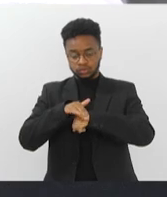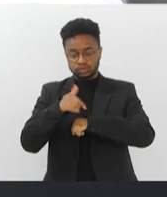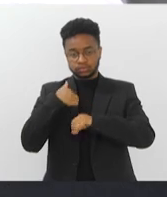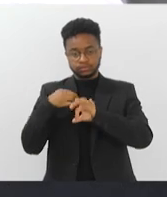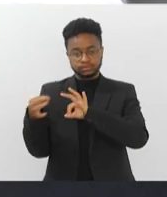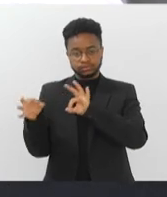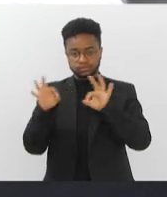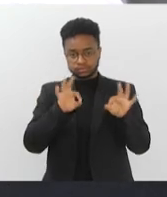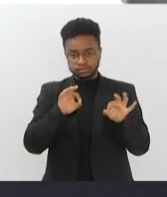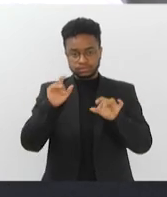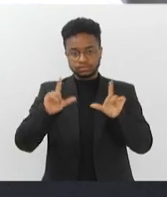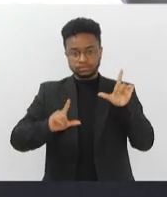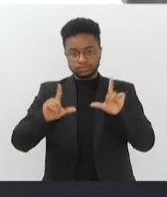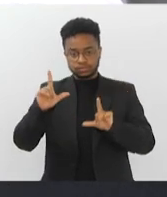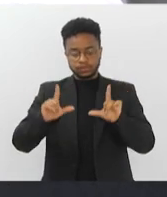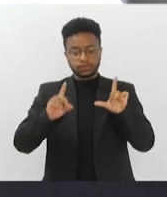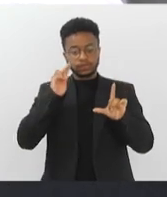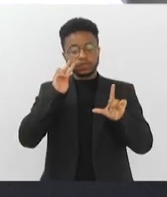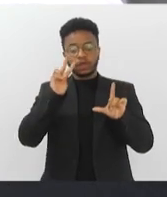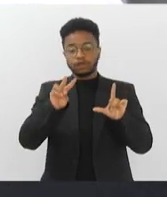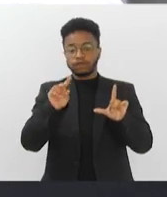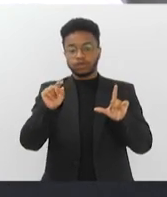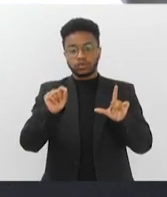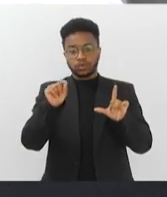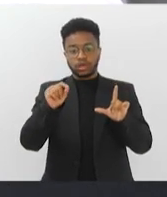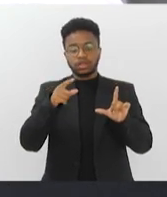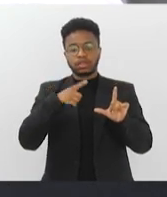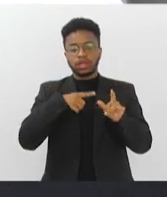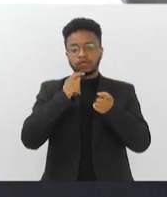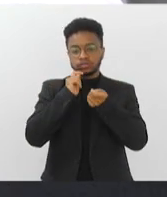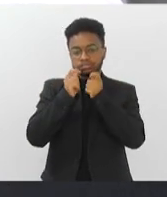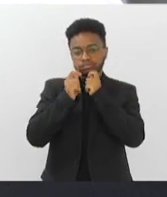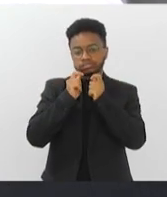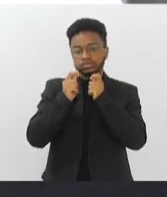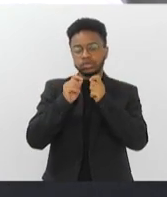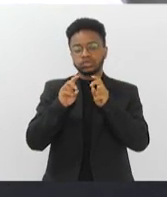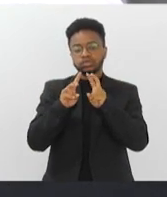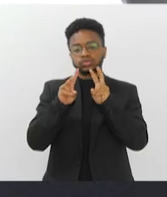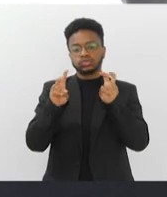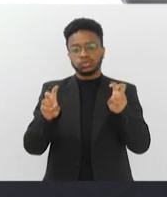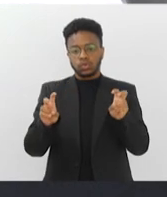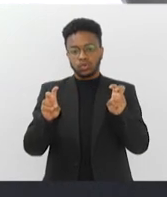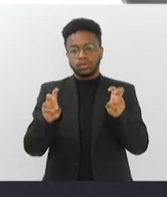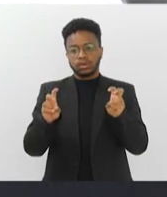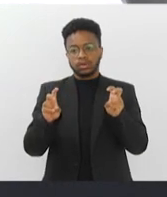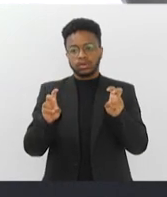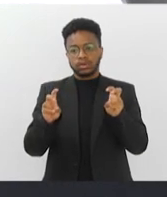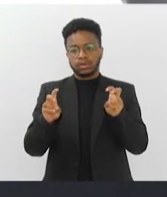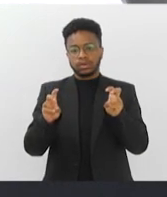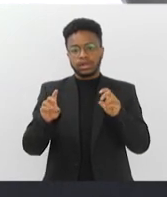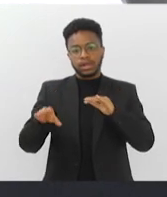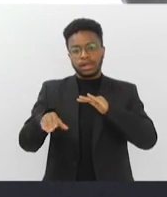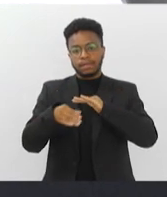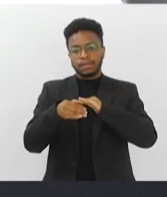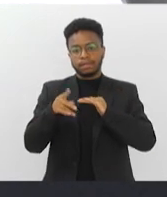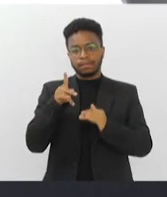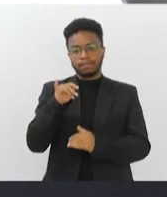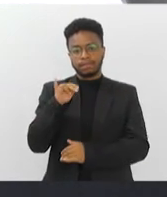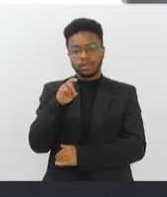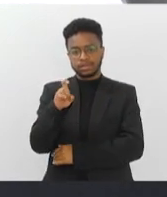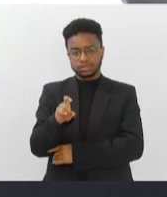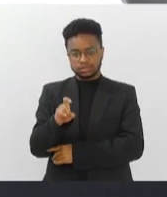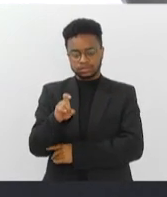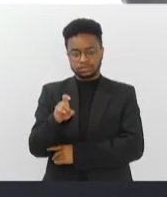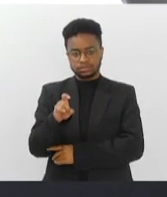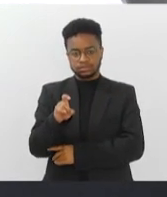televisão fazer uma matéria sobre um título de emenda Pix, e